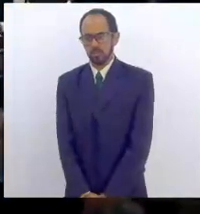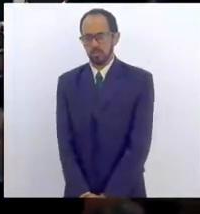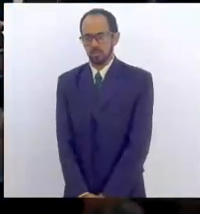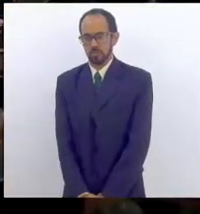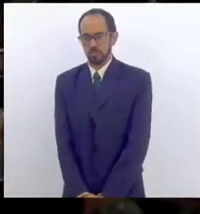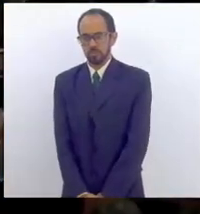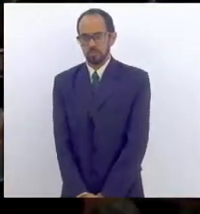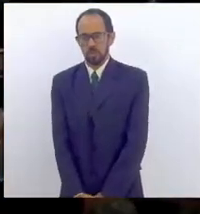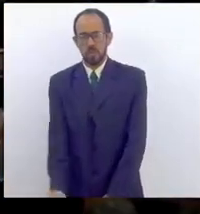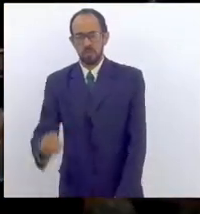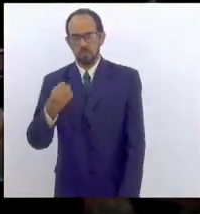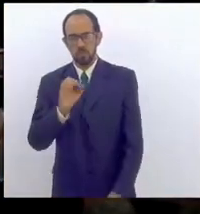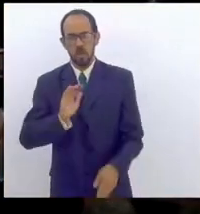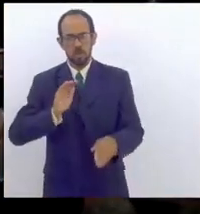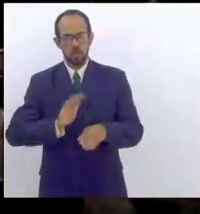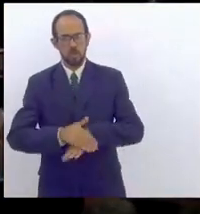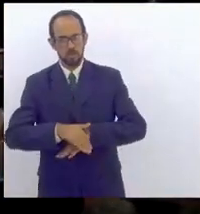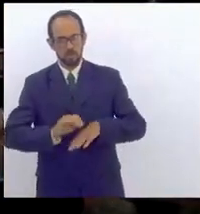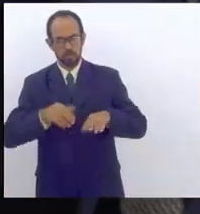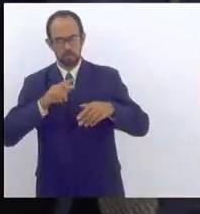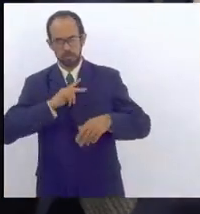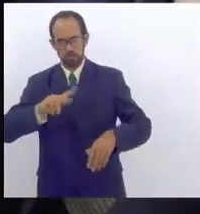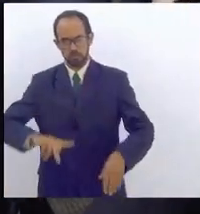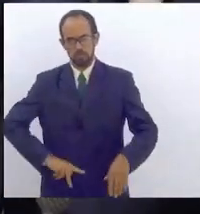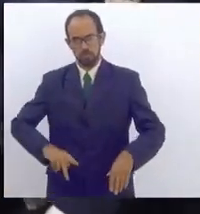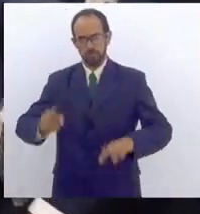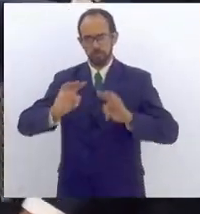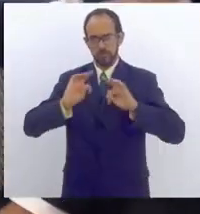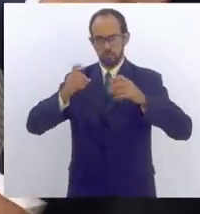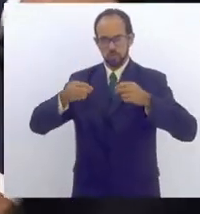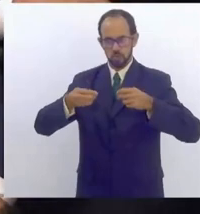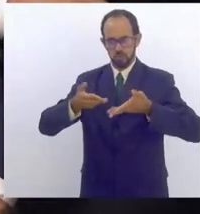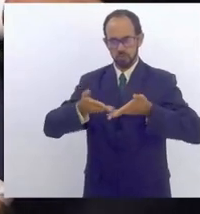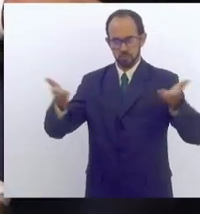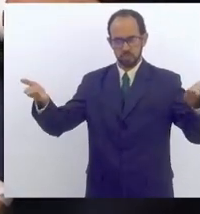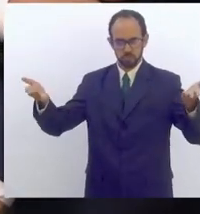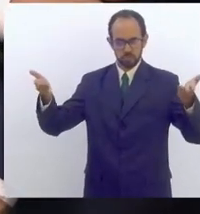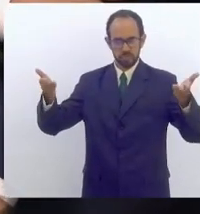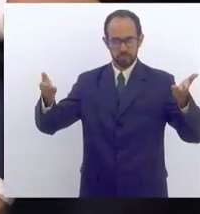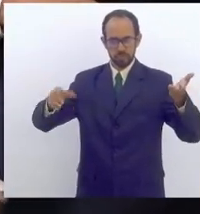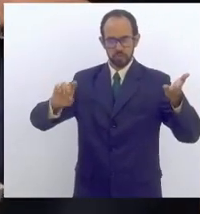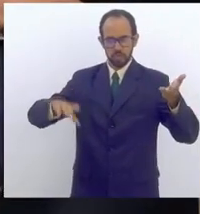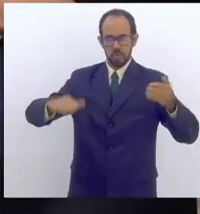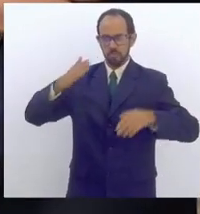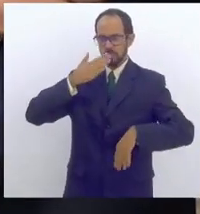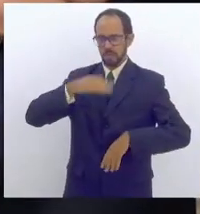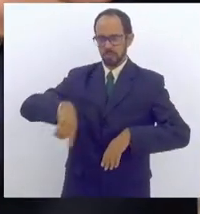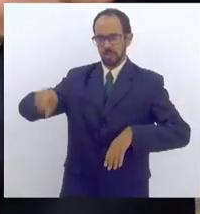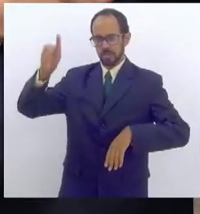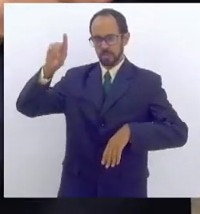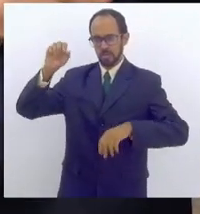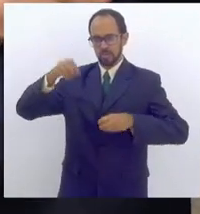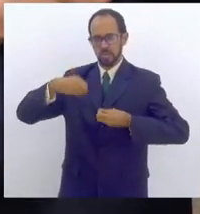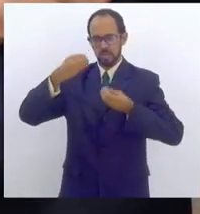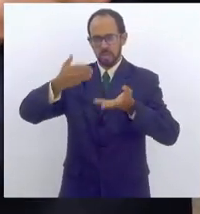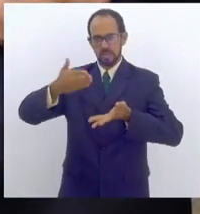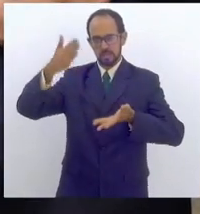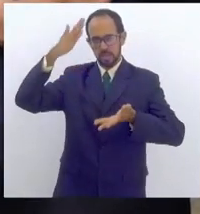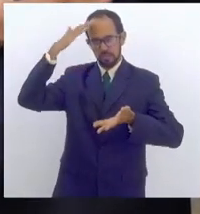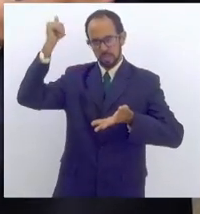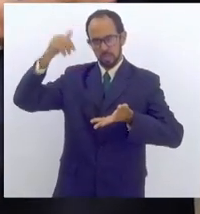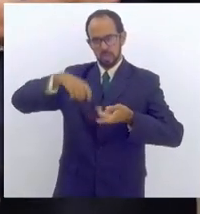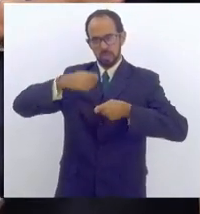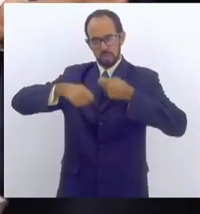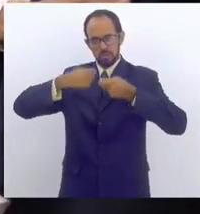Boa noite, presidente. Boa noite a todos e a todas. Só peço a Deus que te dê sabedoria para conduzir essa